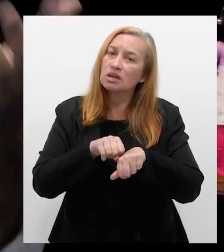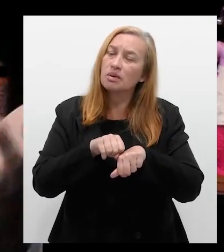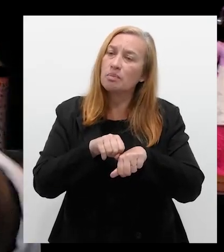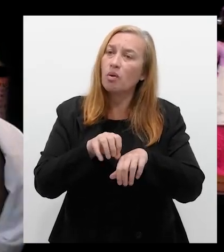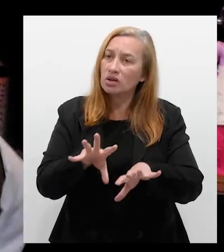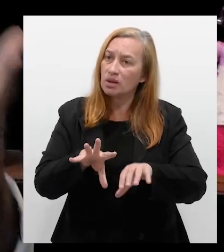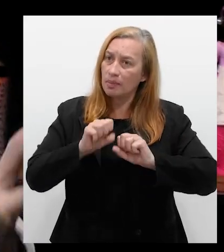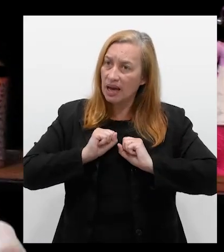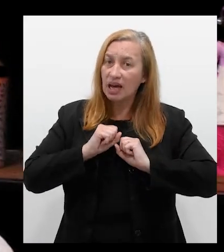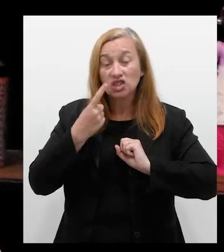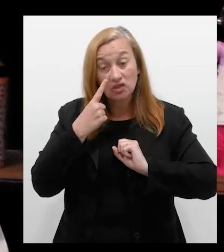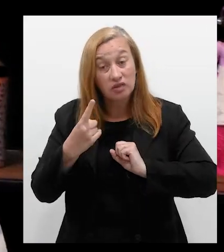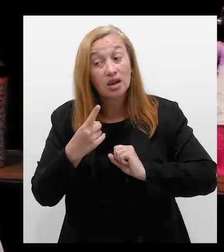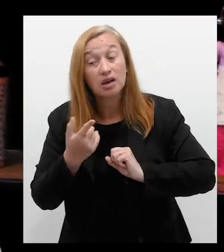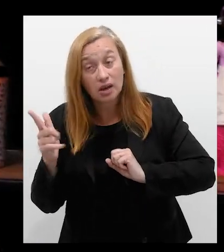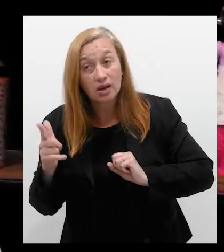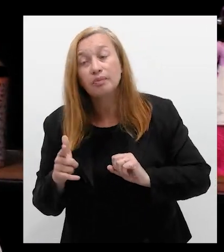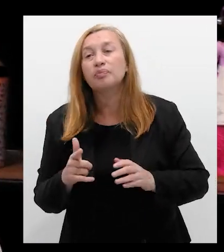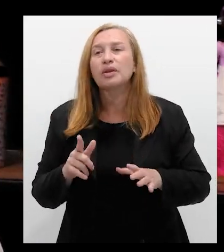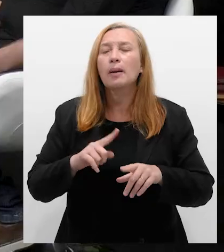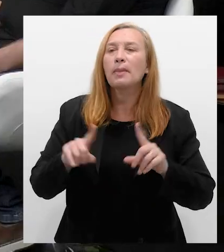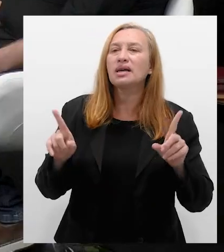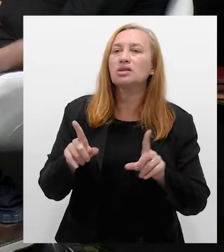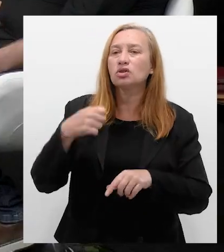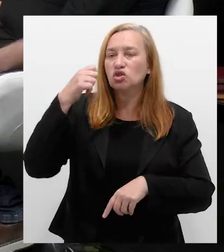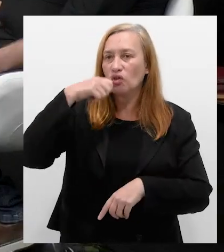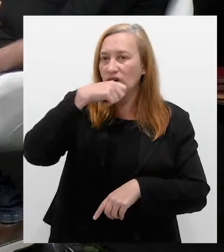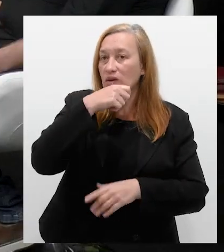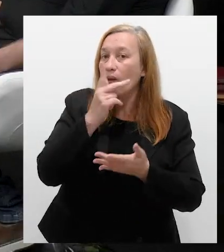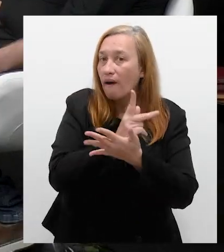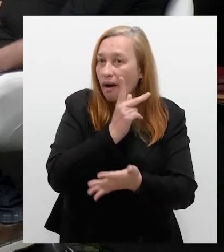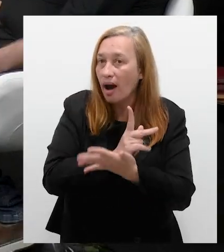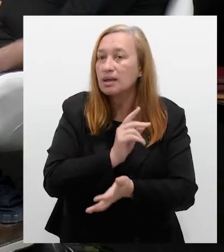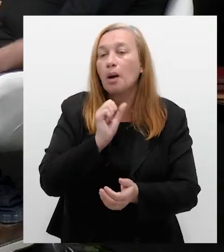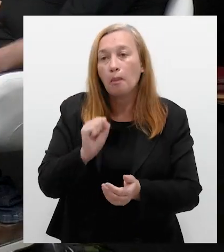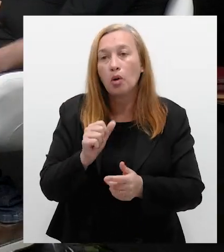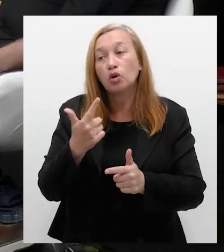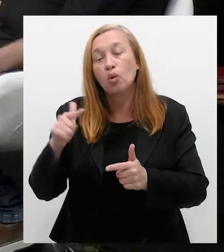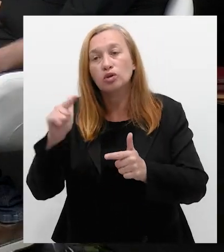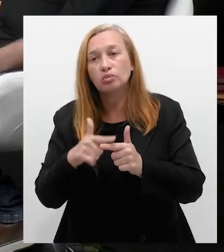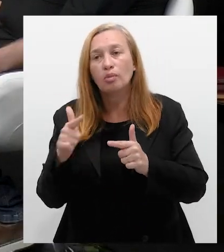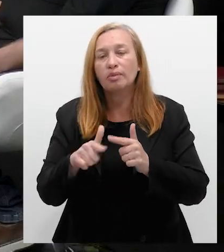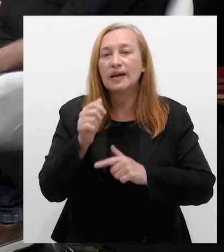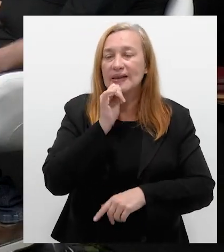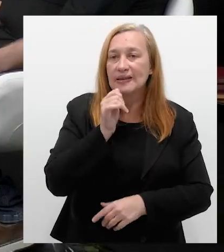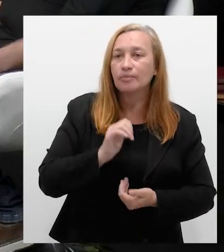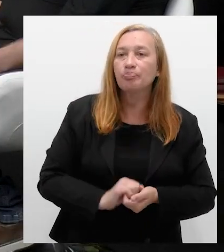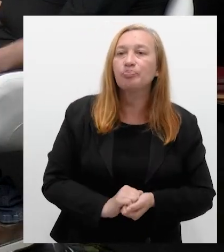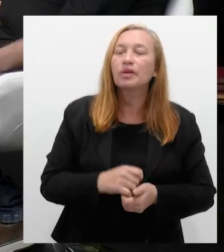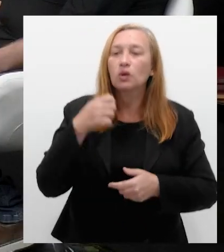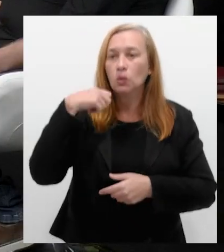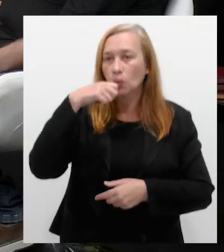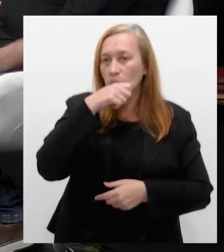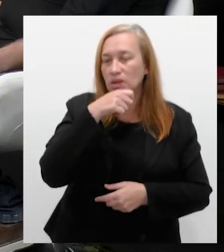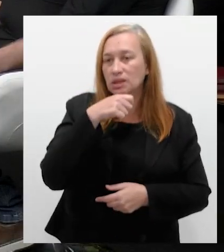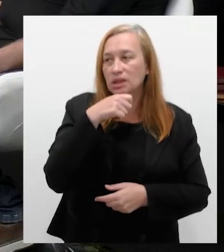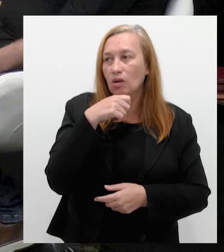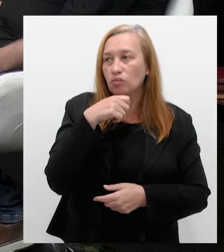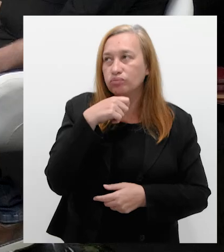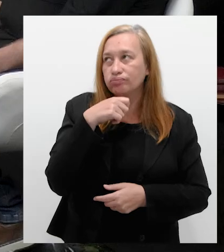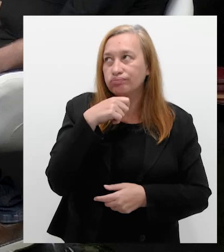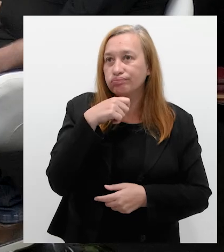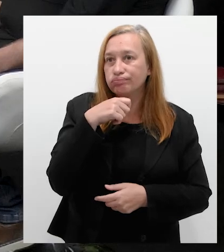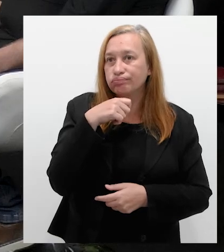aí, todo mundo já ouviu falar. Mas uma escovação errada também pode dar outros problemas. Por exemplo, uma escovação onde